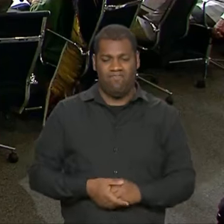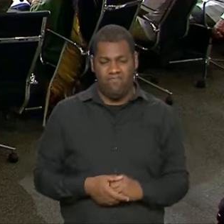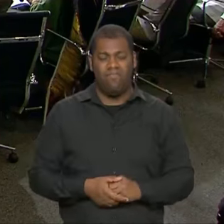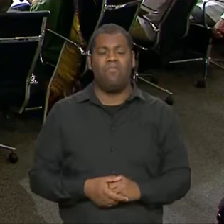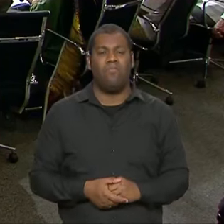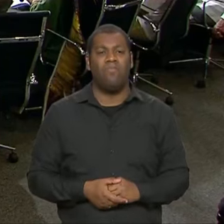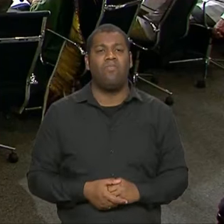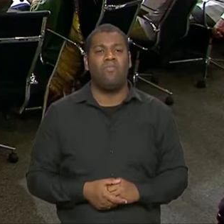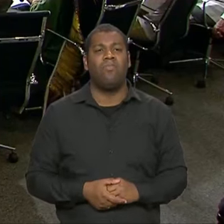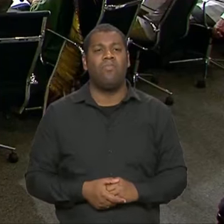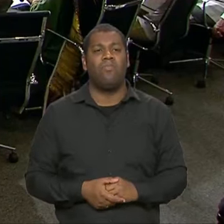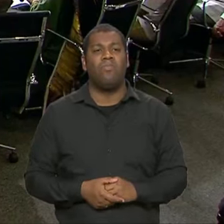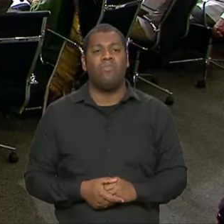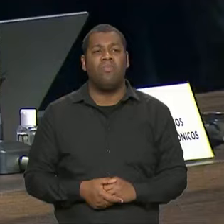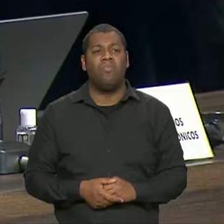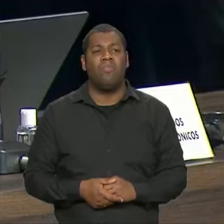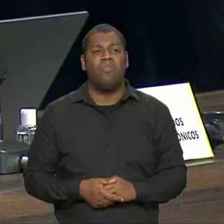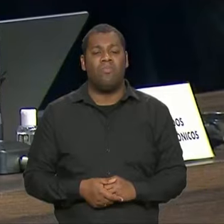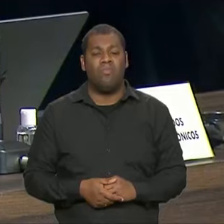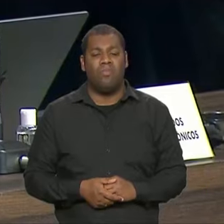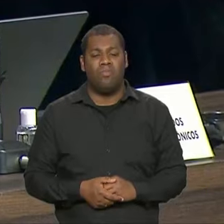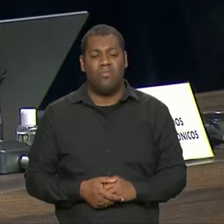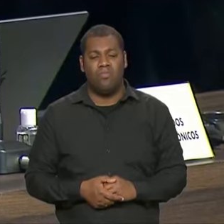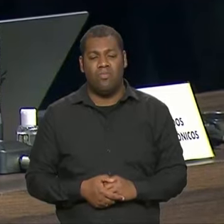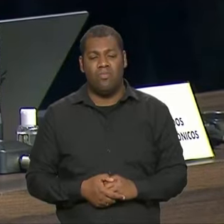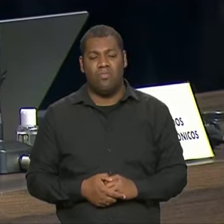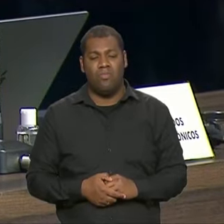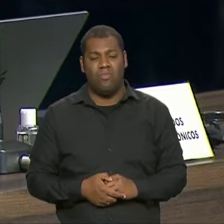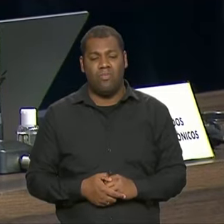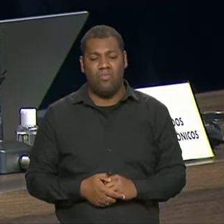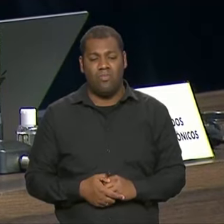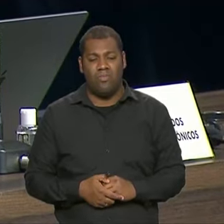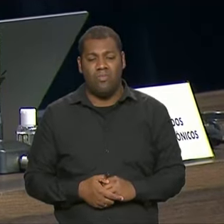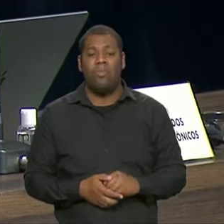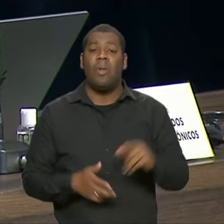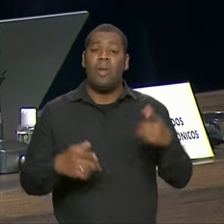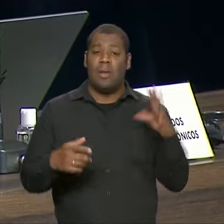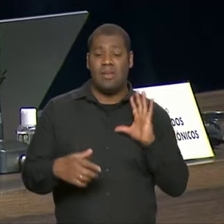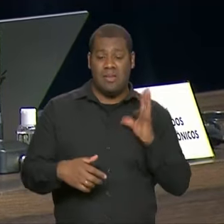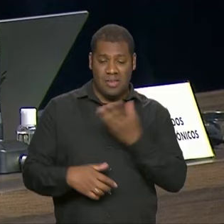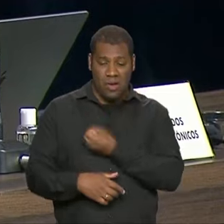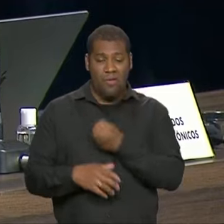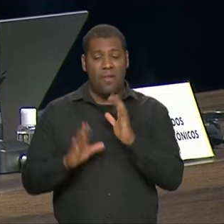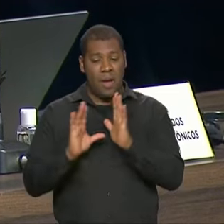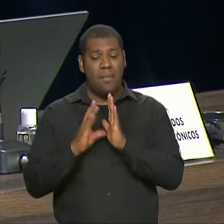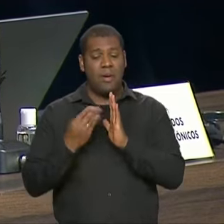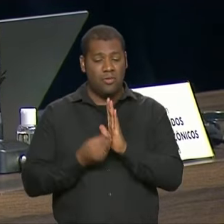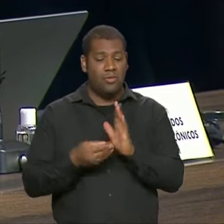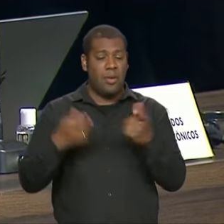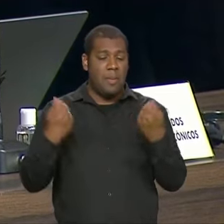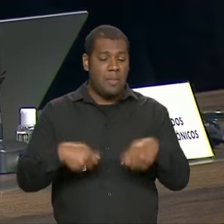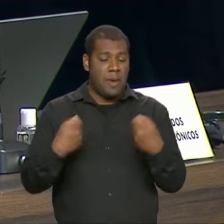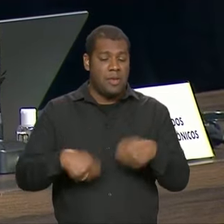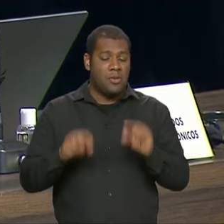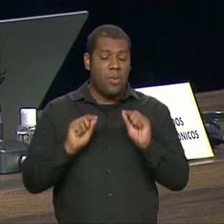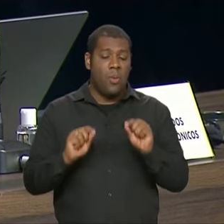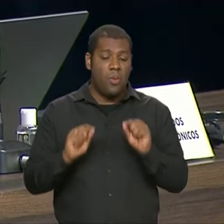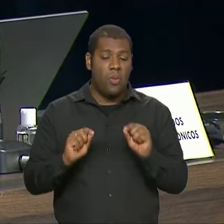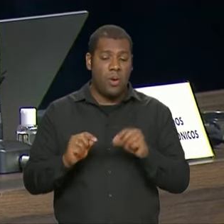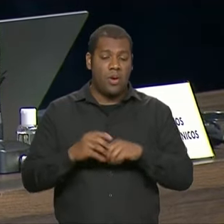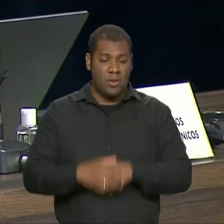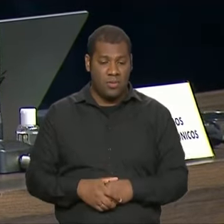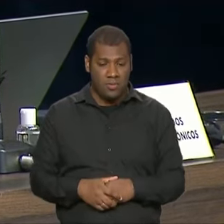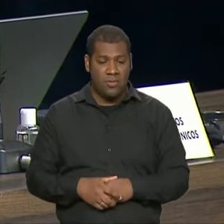são muito mais que os benefícios econômicos. Para salvar a Amazônia, é necessário não deixar que